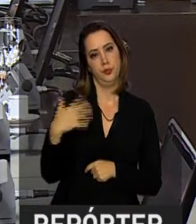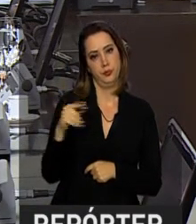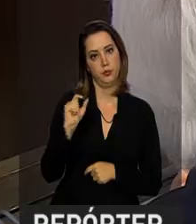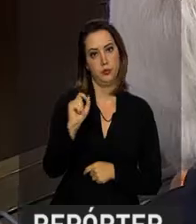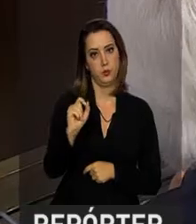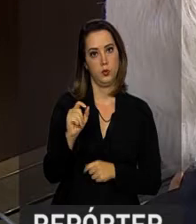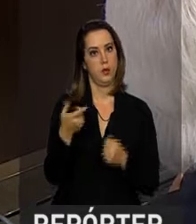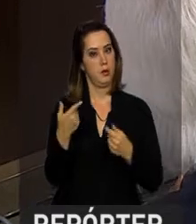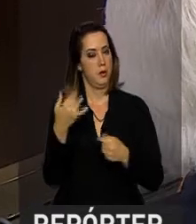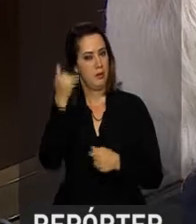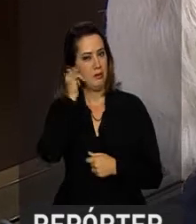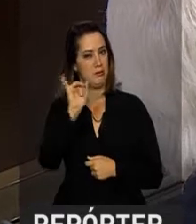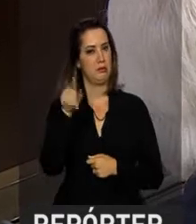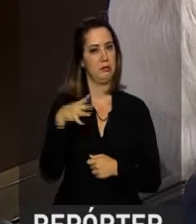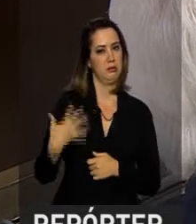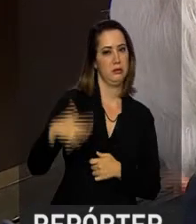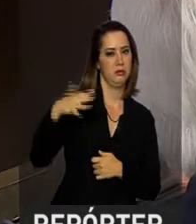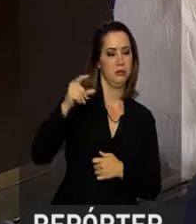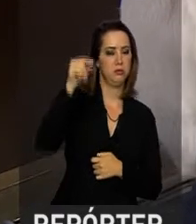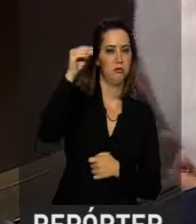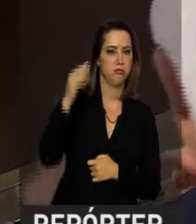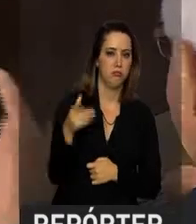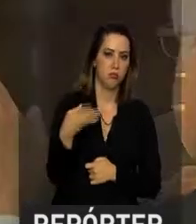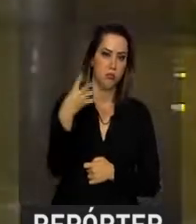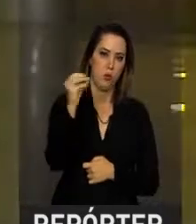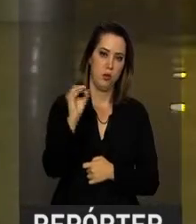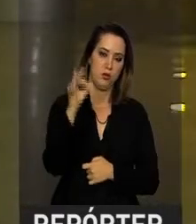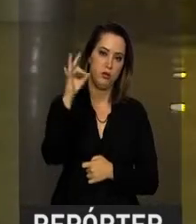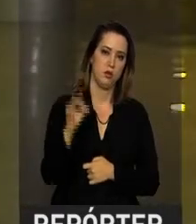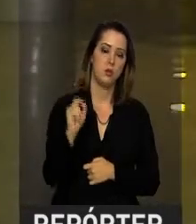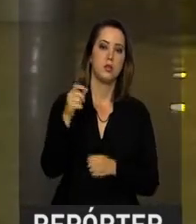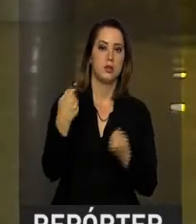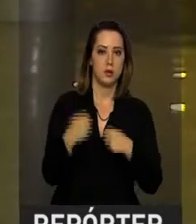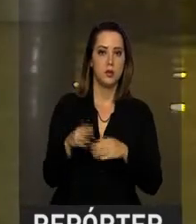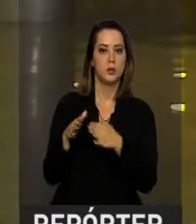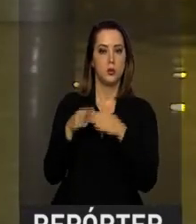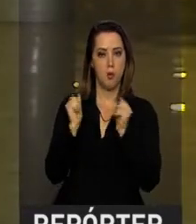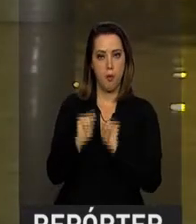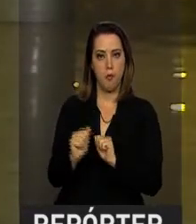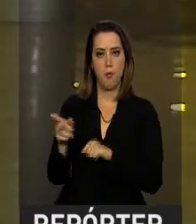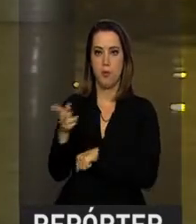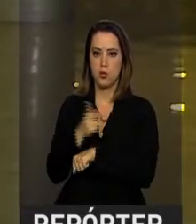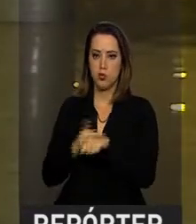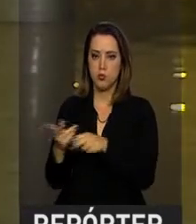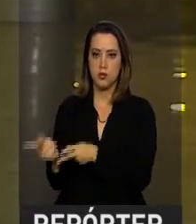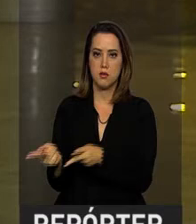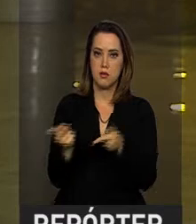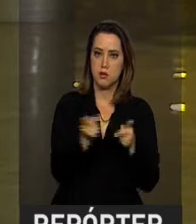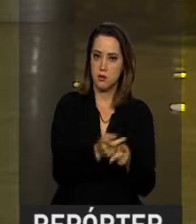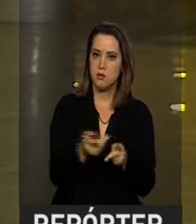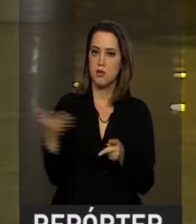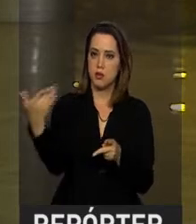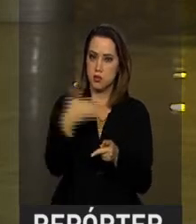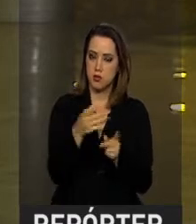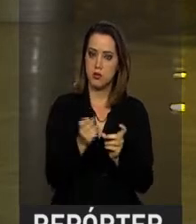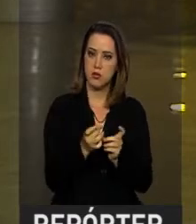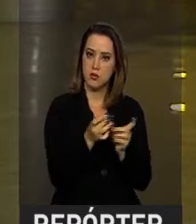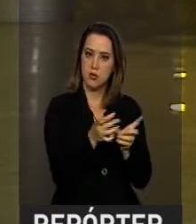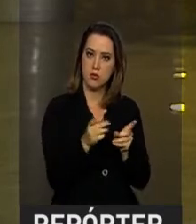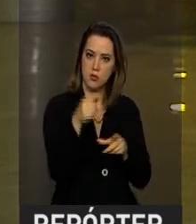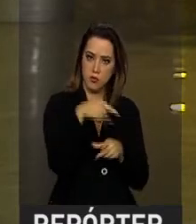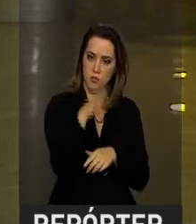alta do preço o governo federal vai estimular a importação do feijão de países como argentina paraguai e